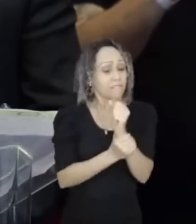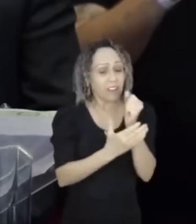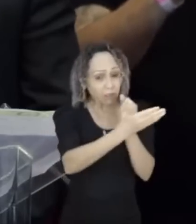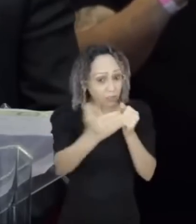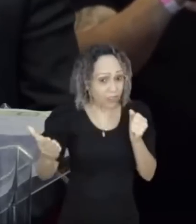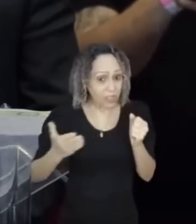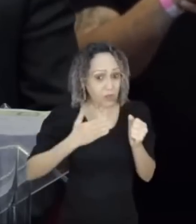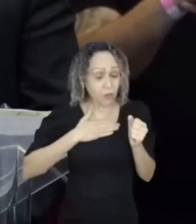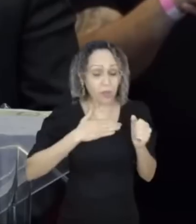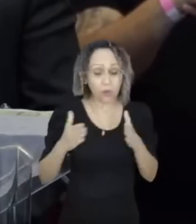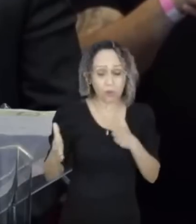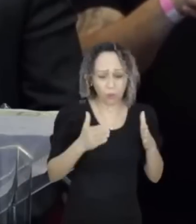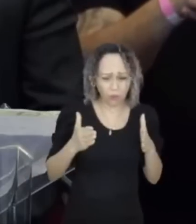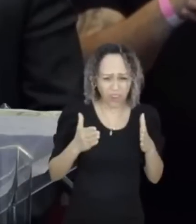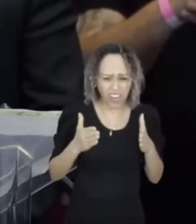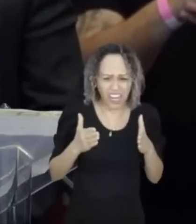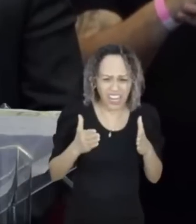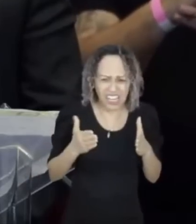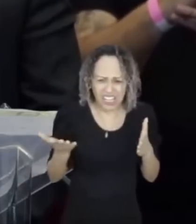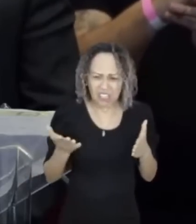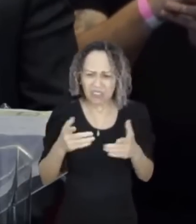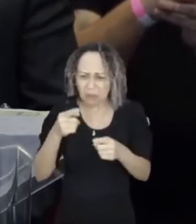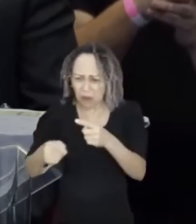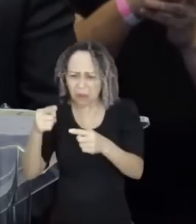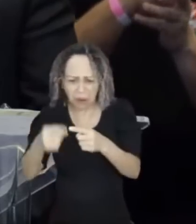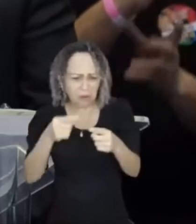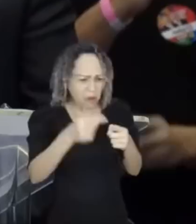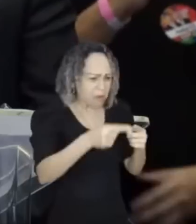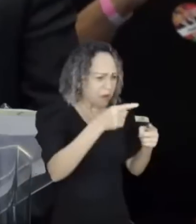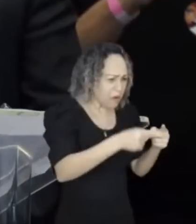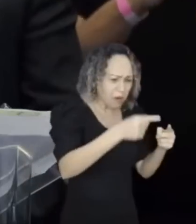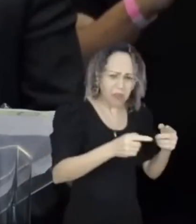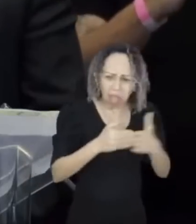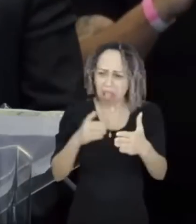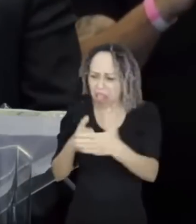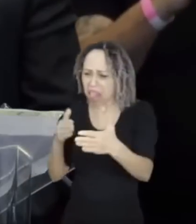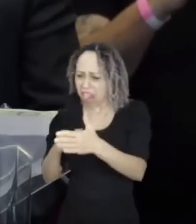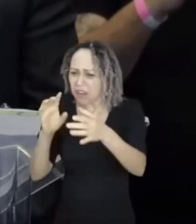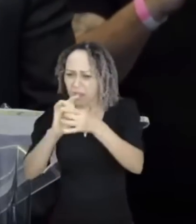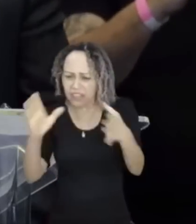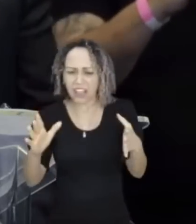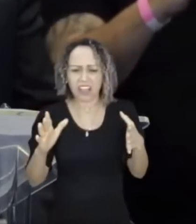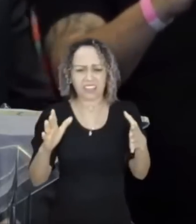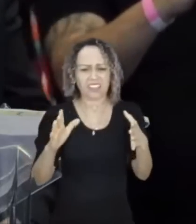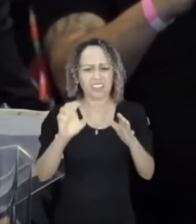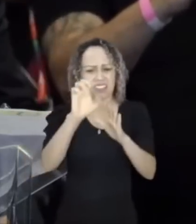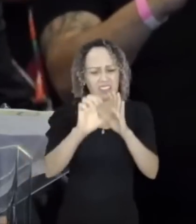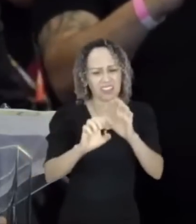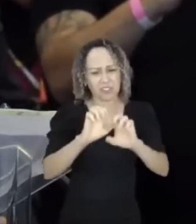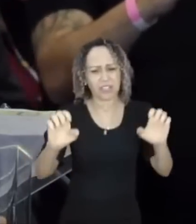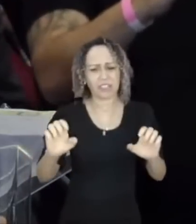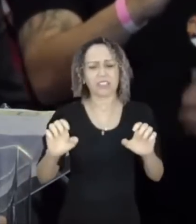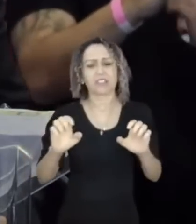a liberdade de culto e de pregação ou criem obstáculos ao livre funcionamento dos templos. Envio-lhes